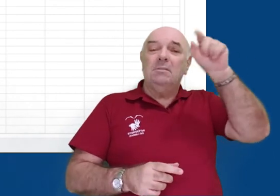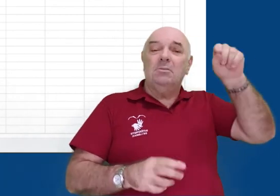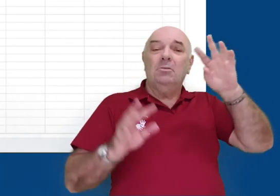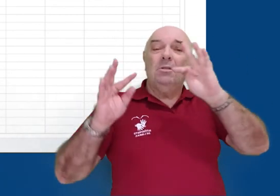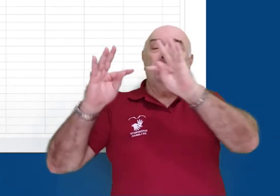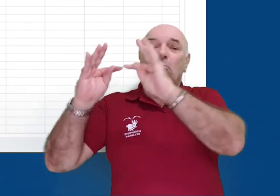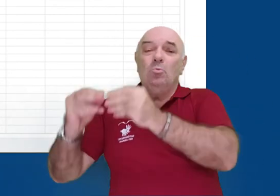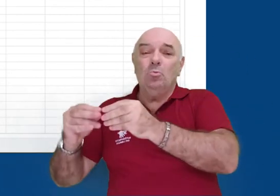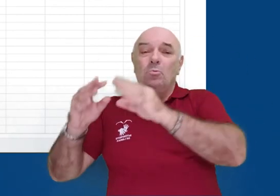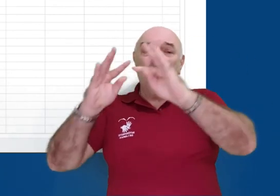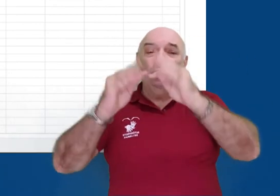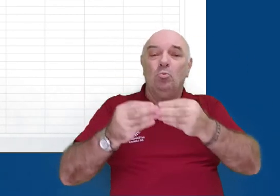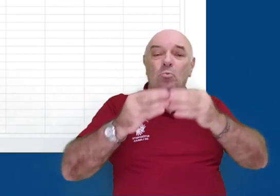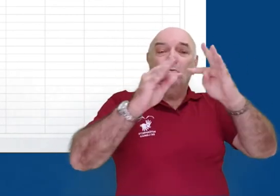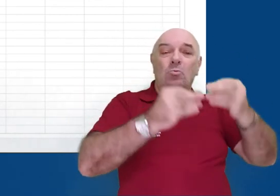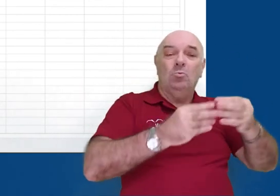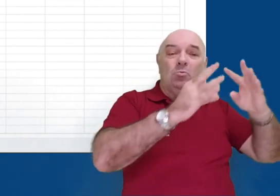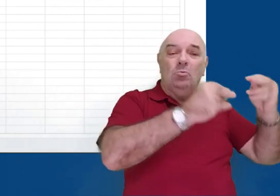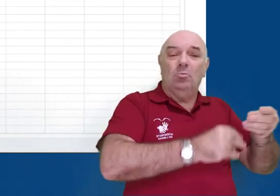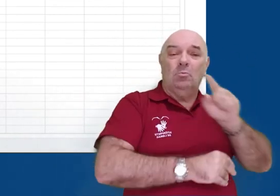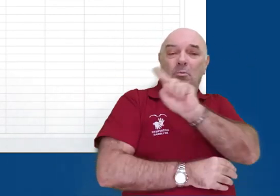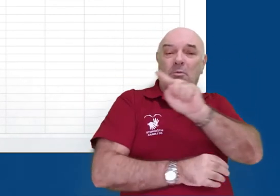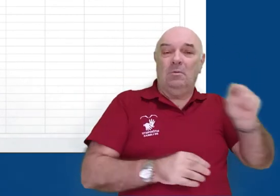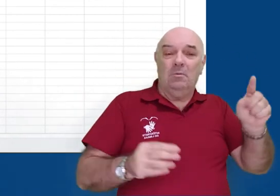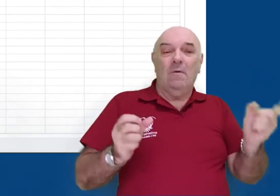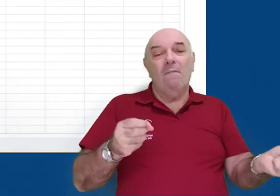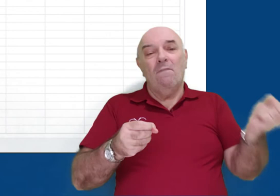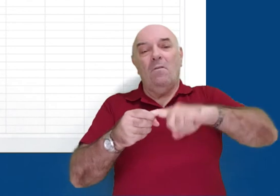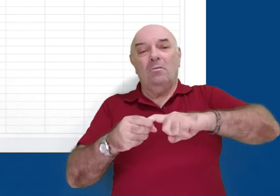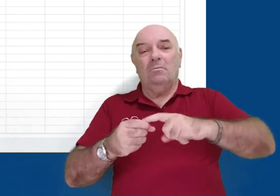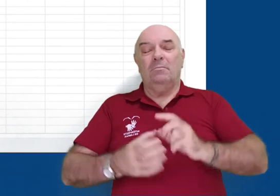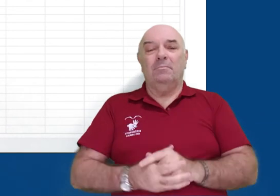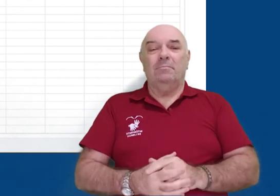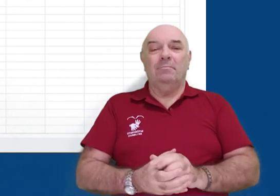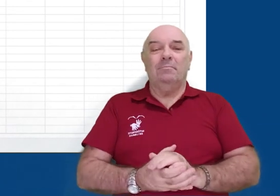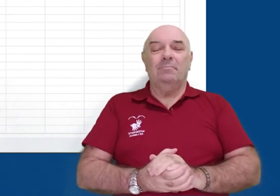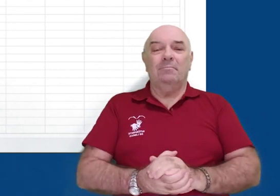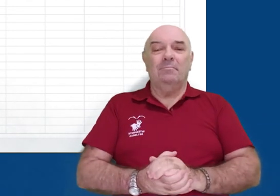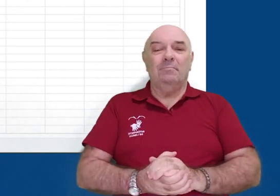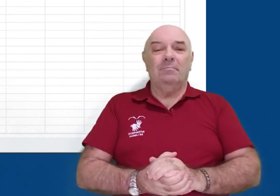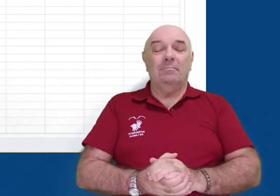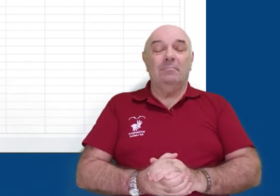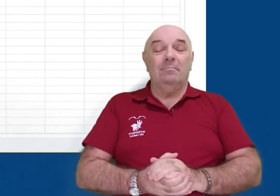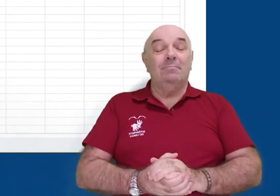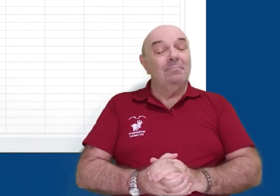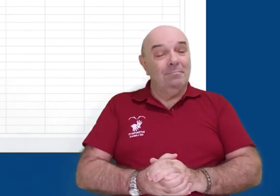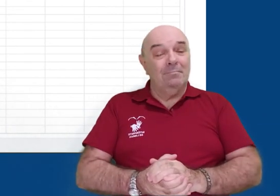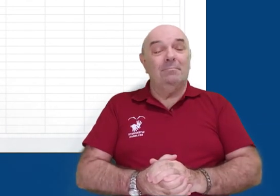vai em cada coluna que você filtrou e selecione novamente todos os valores